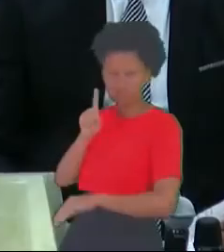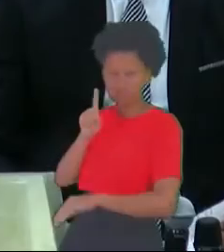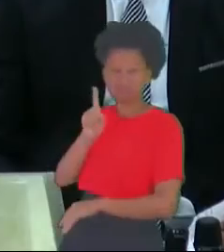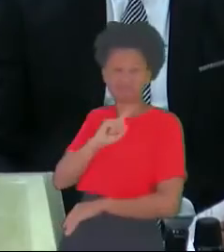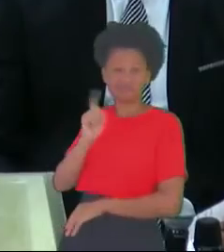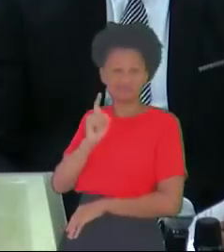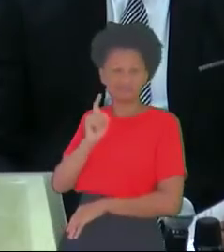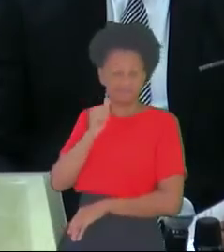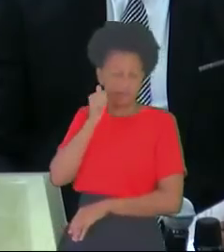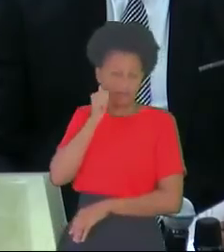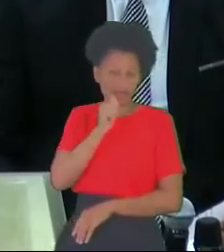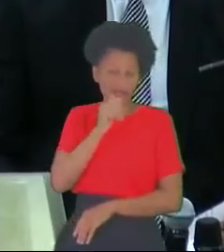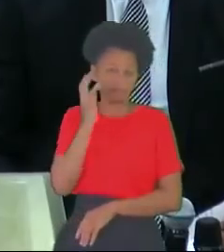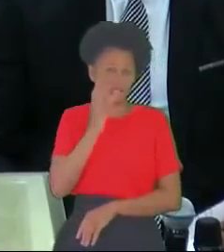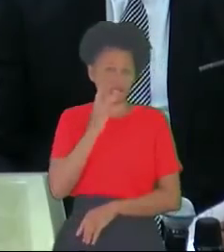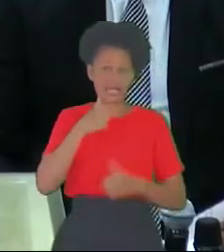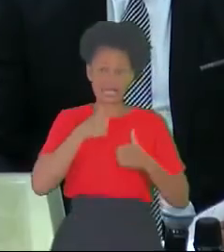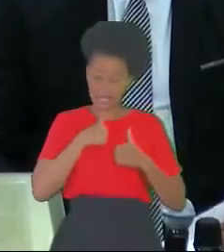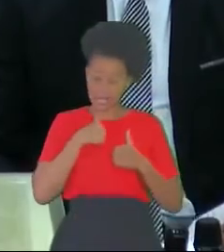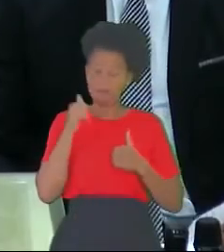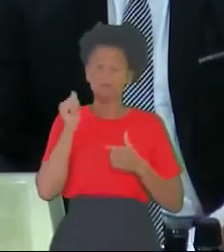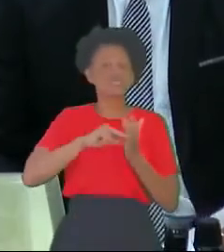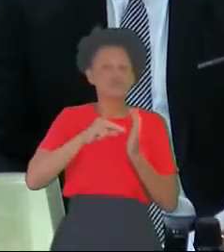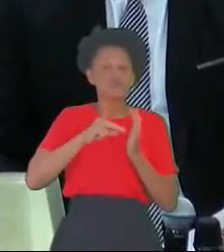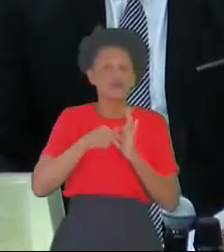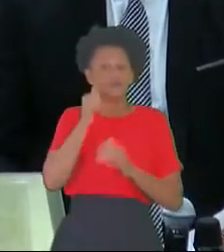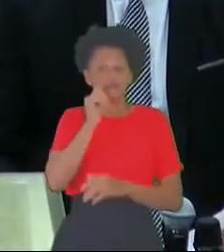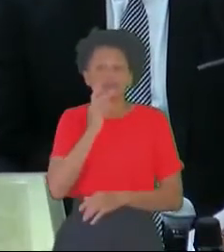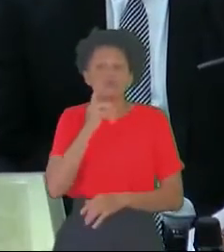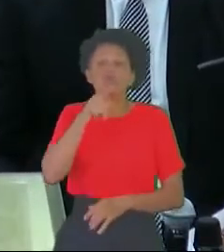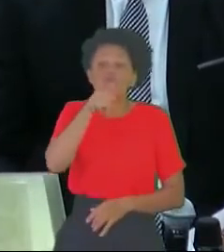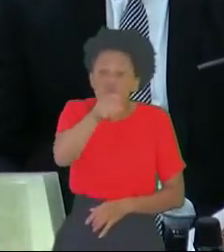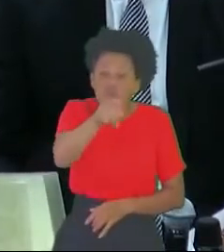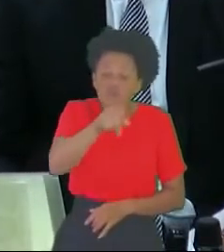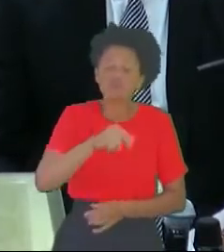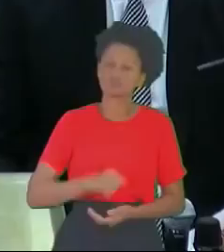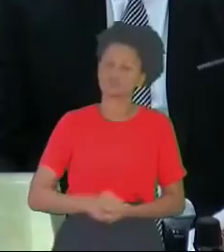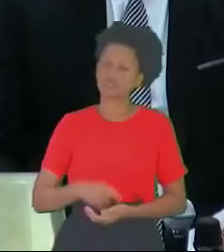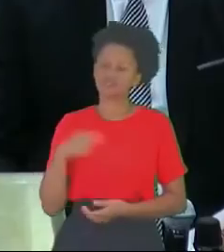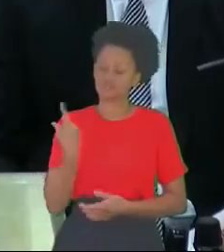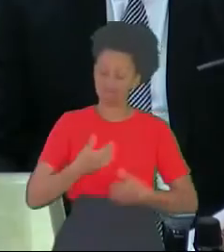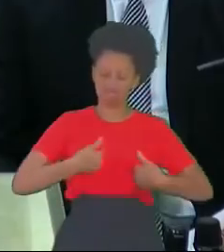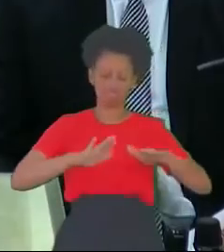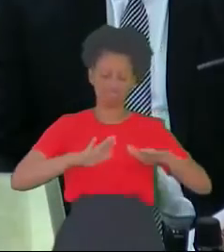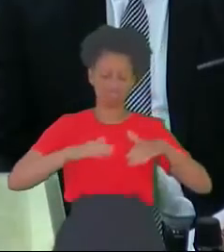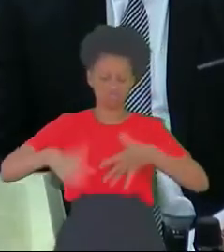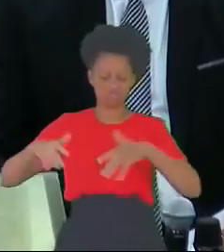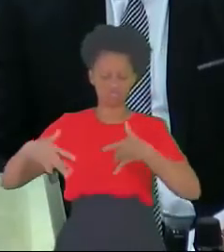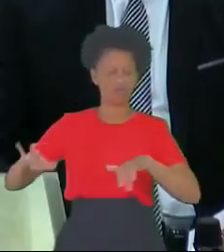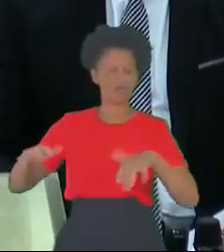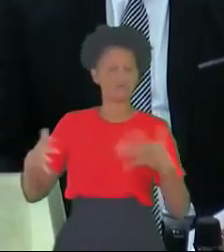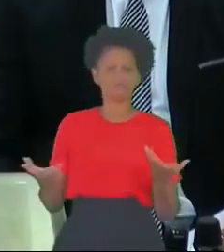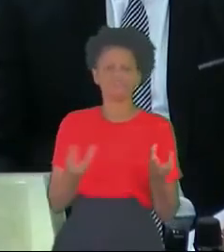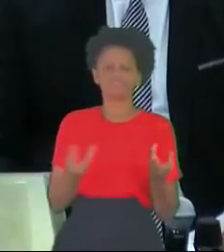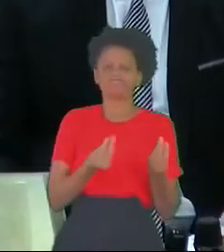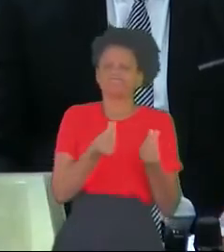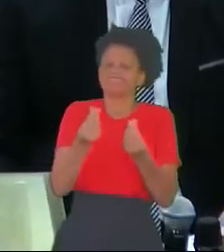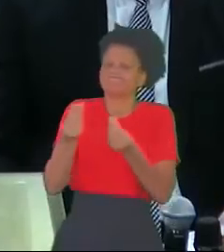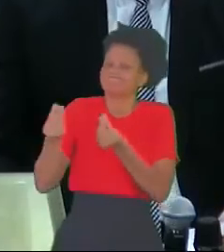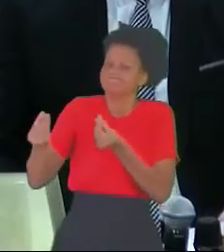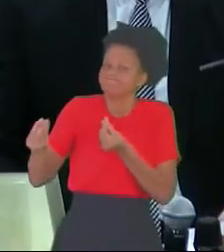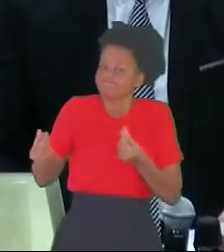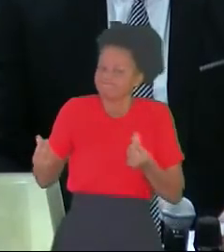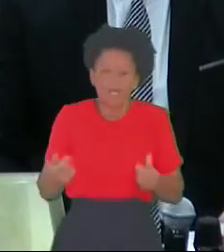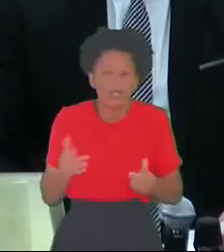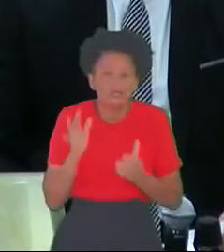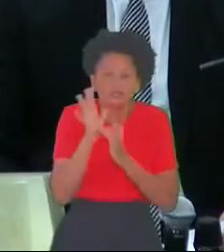Essa mulher sou eu, essa mulher é você. A nossa negligência, a nossa indiferença.